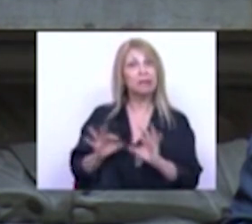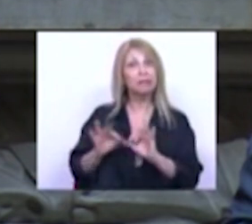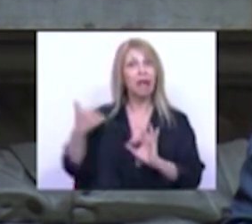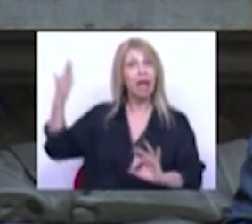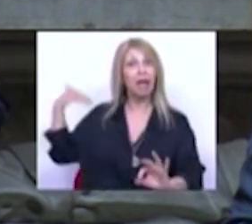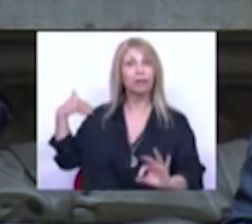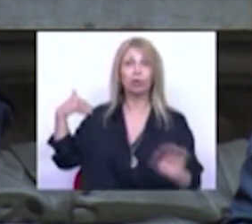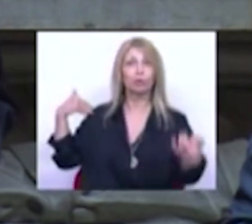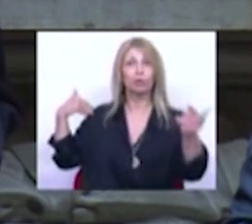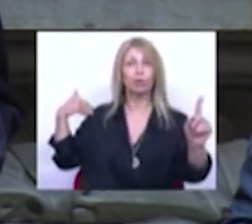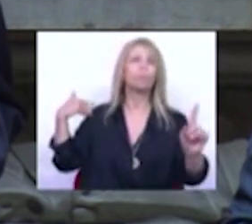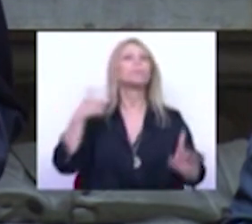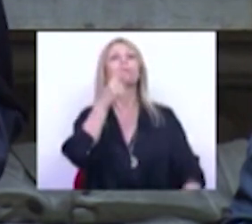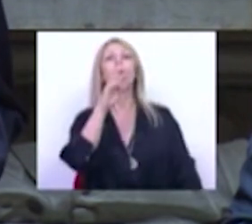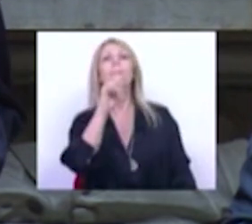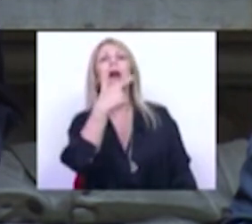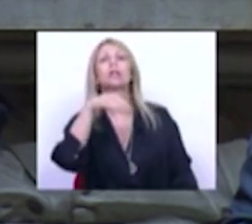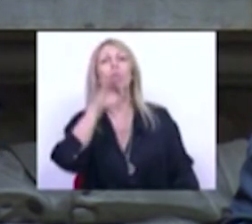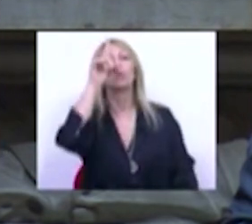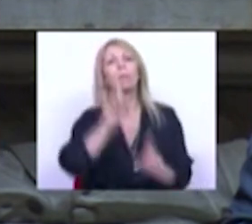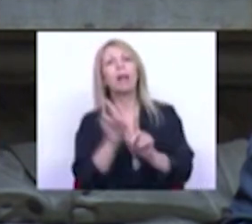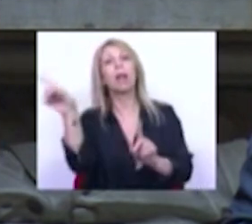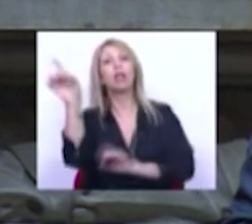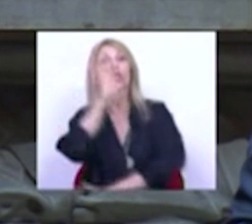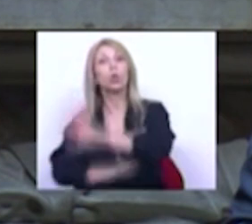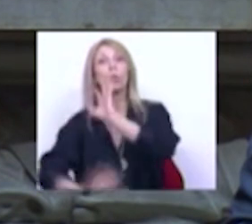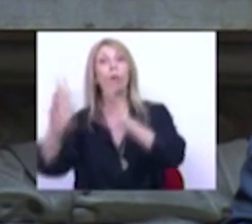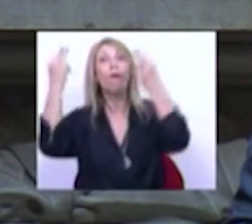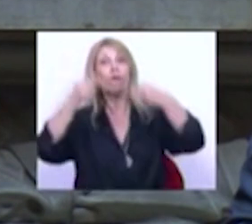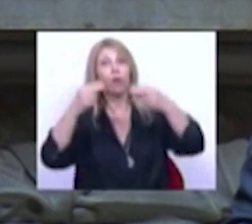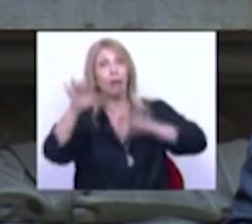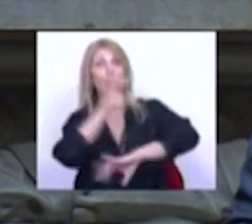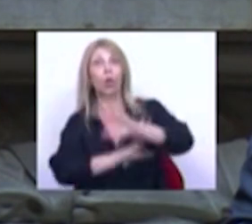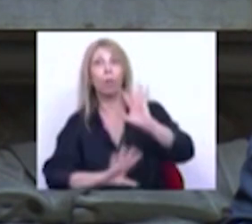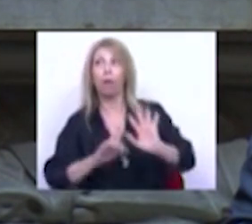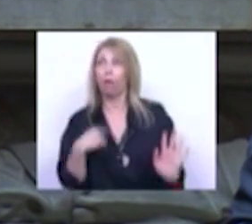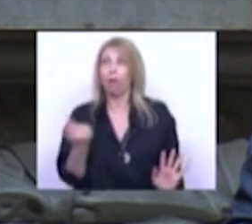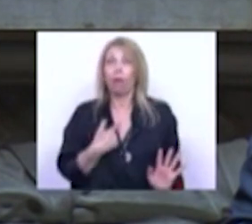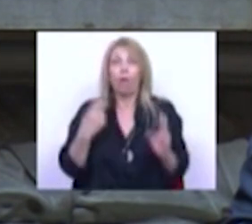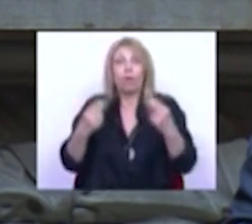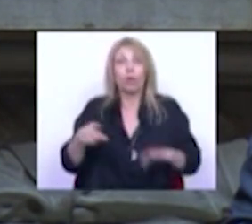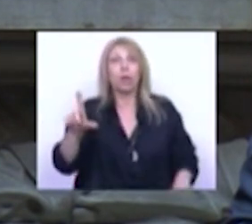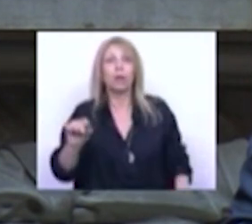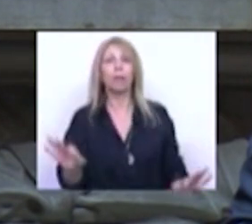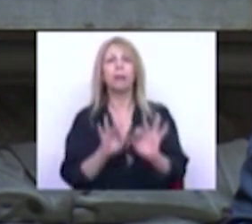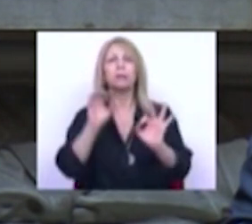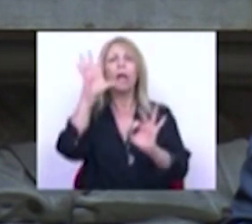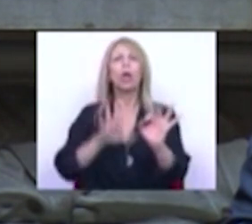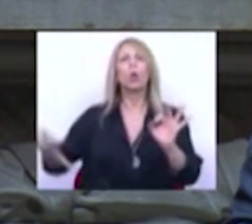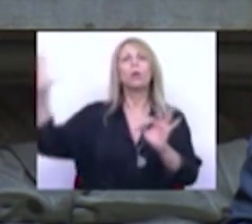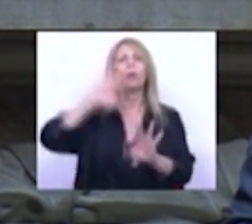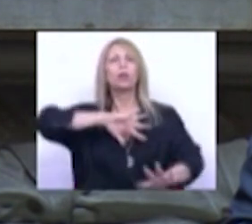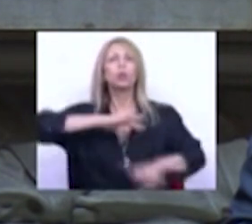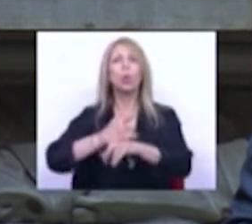no Báltico, como no leste europeu, as fronteiras da União Europeia são as nossas fronteiras. Tal como noutros continentes, as fronteiras da